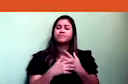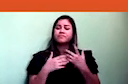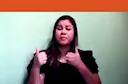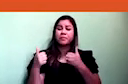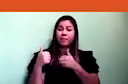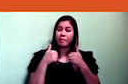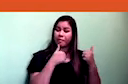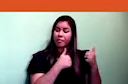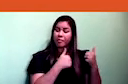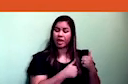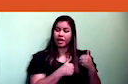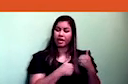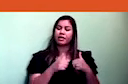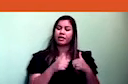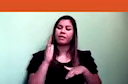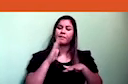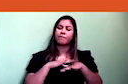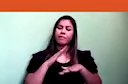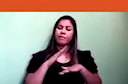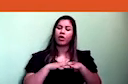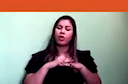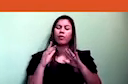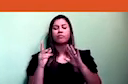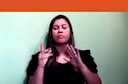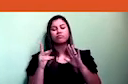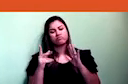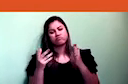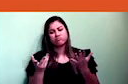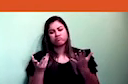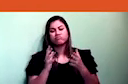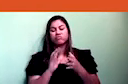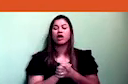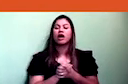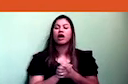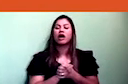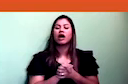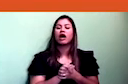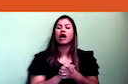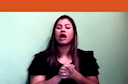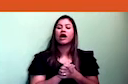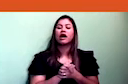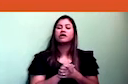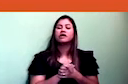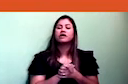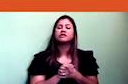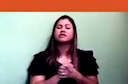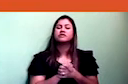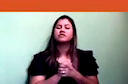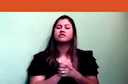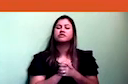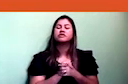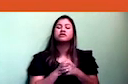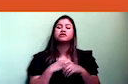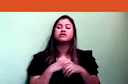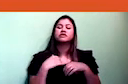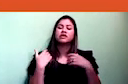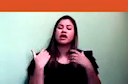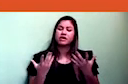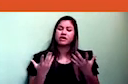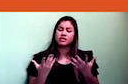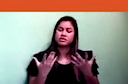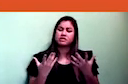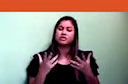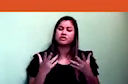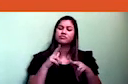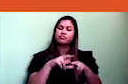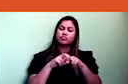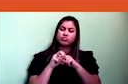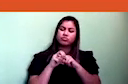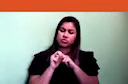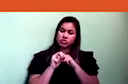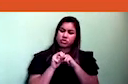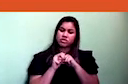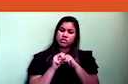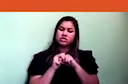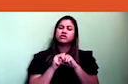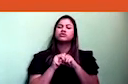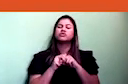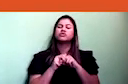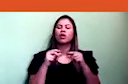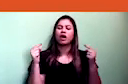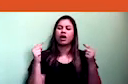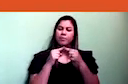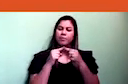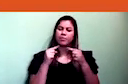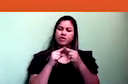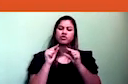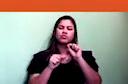tudo aquilo que ele possui. E nesse sentido, pessoal, por isso que a questão, né, de romper